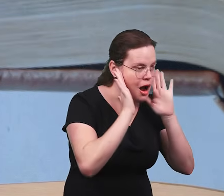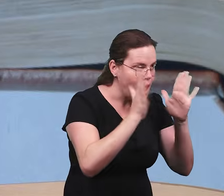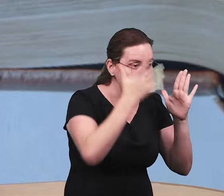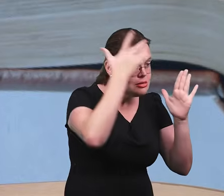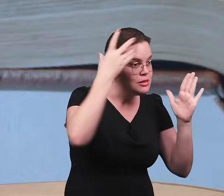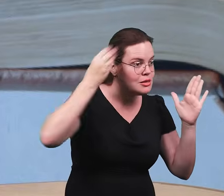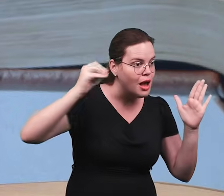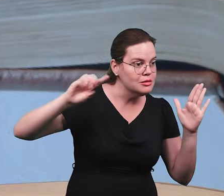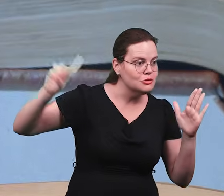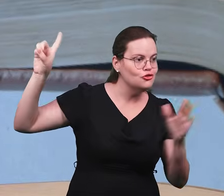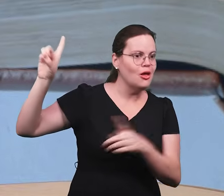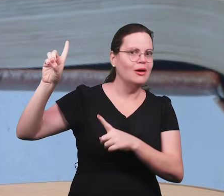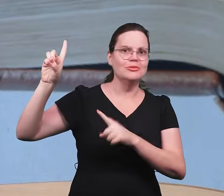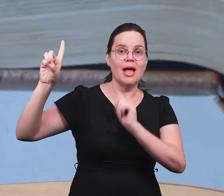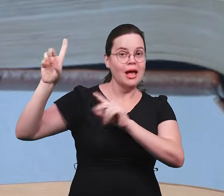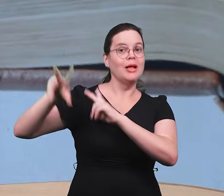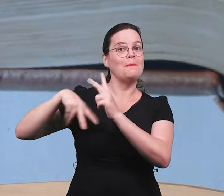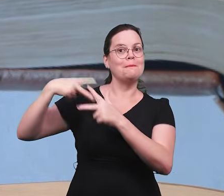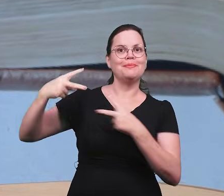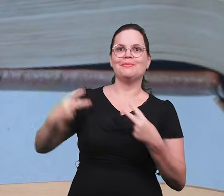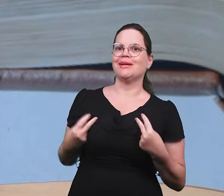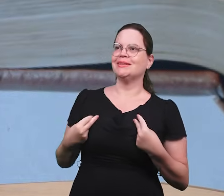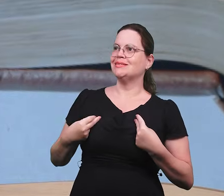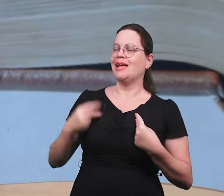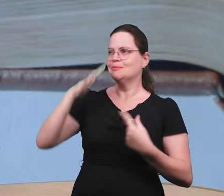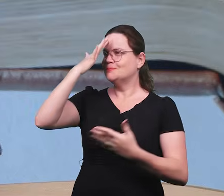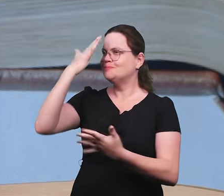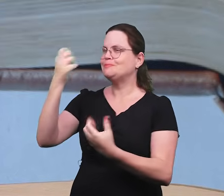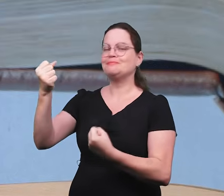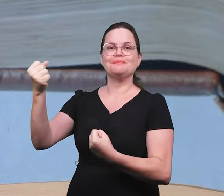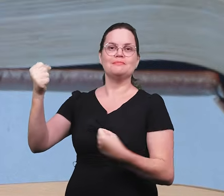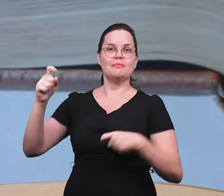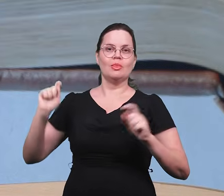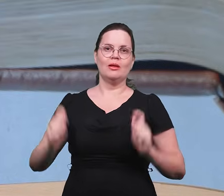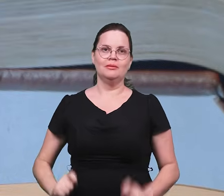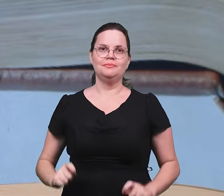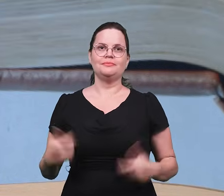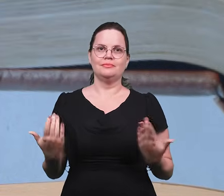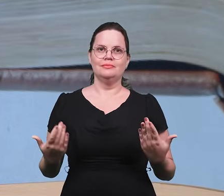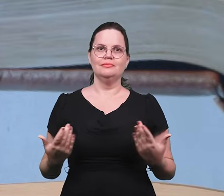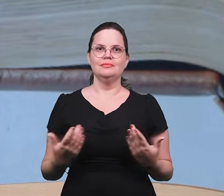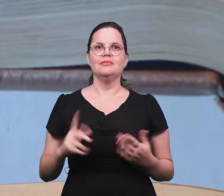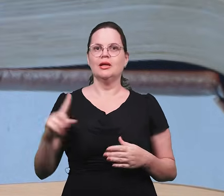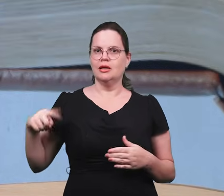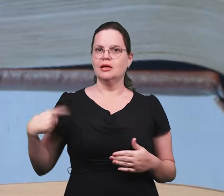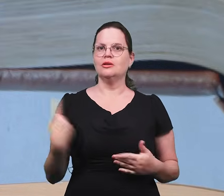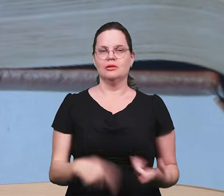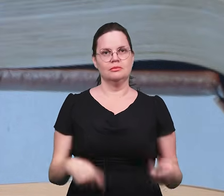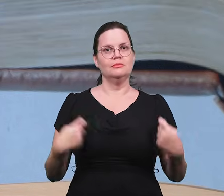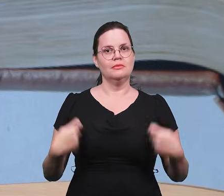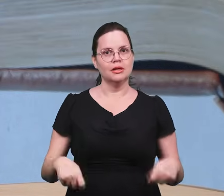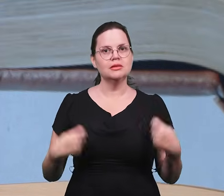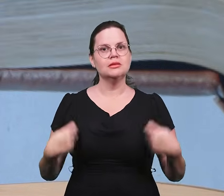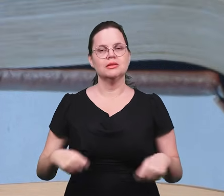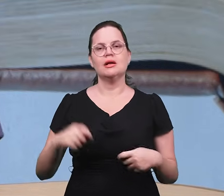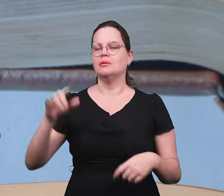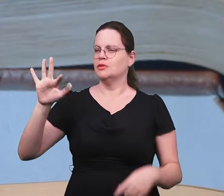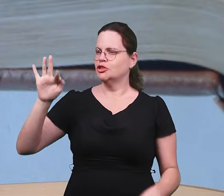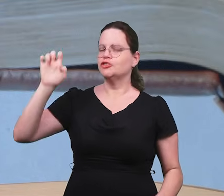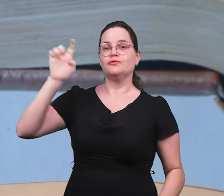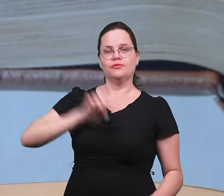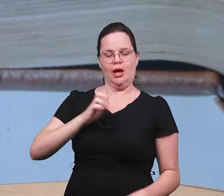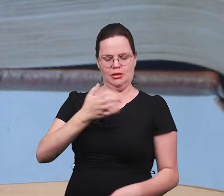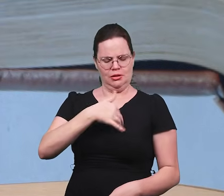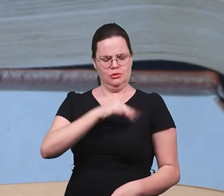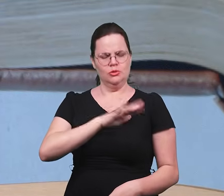para recorrer a esse presente, para nos valermos desse presente. E nós precisamos dele, porque precisamos